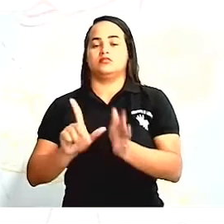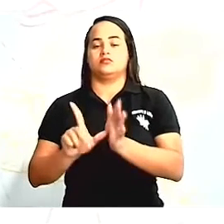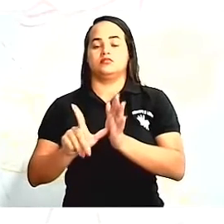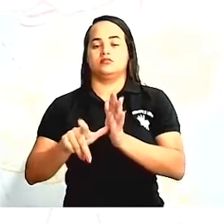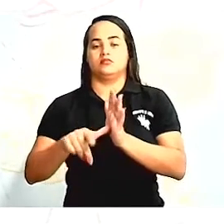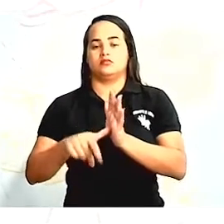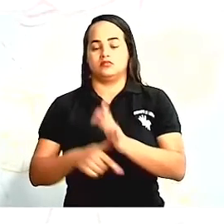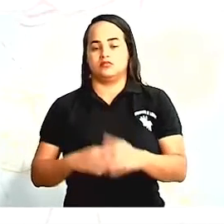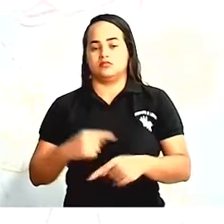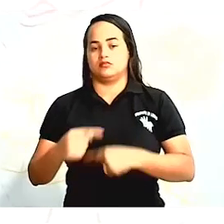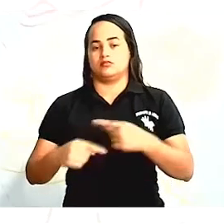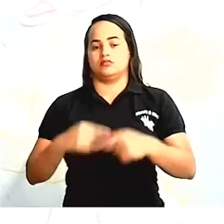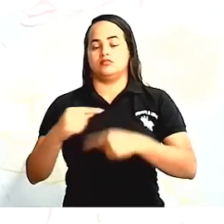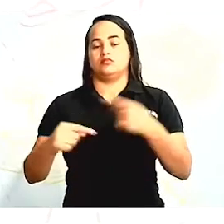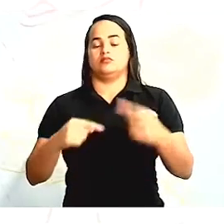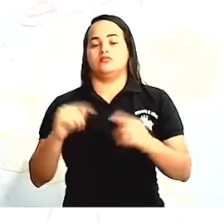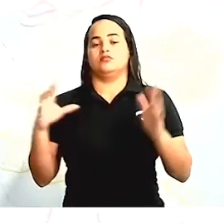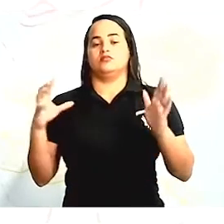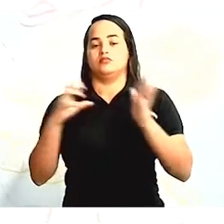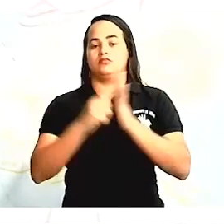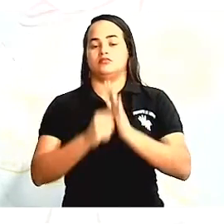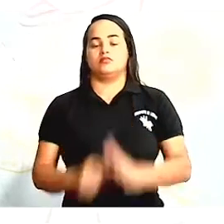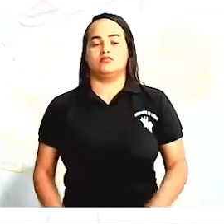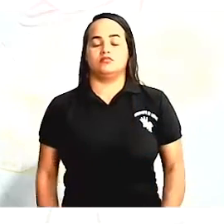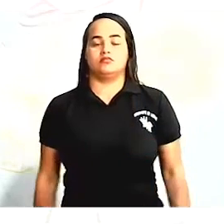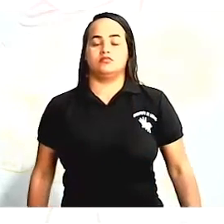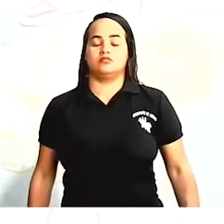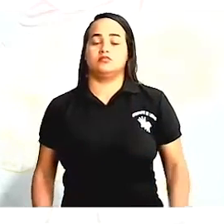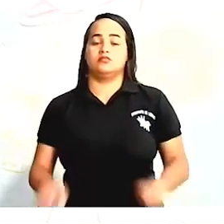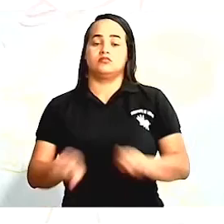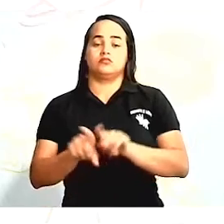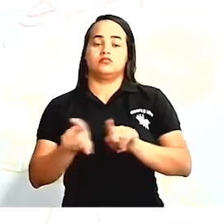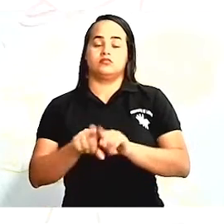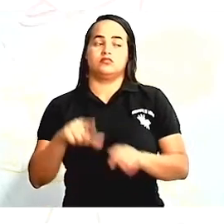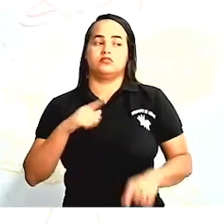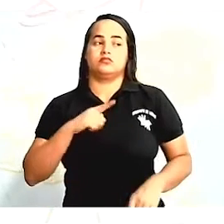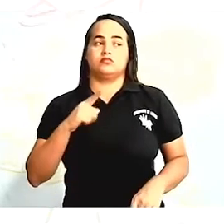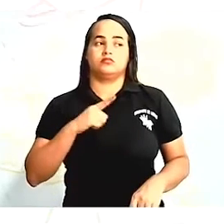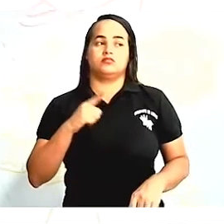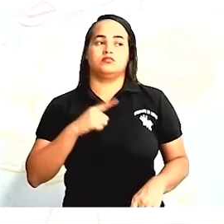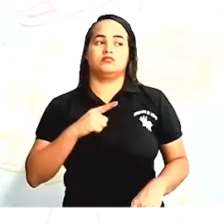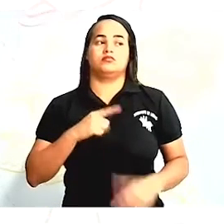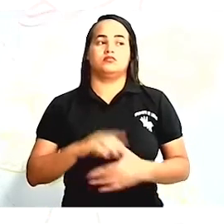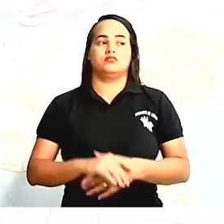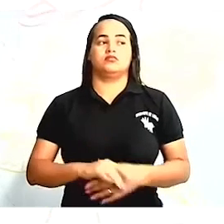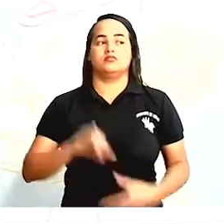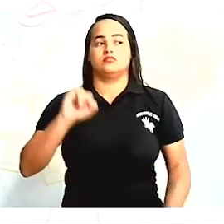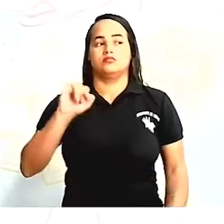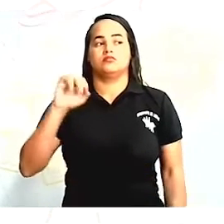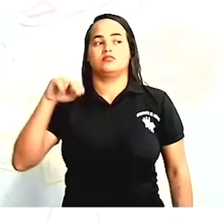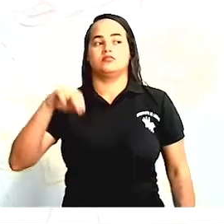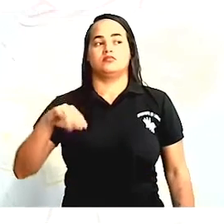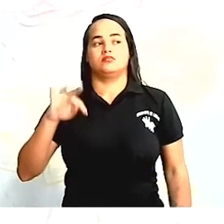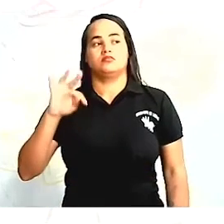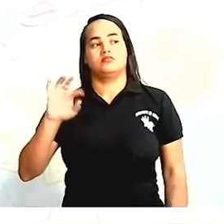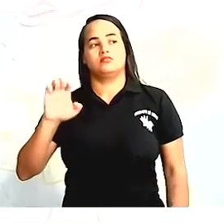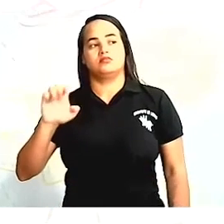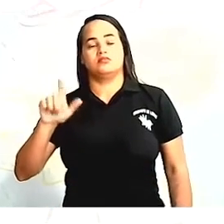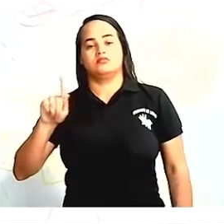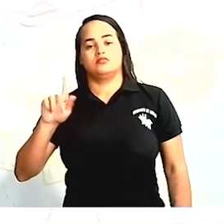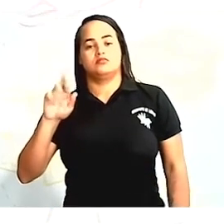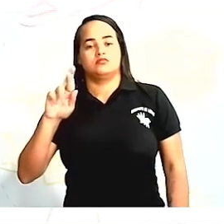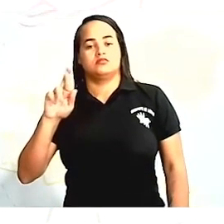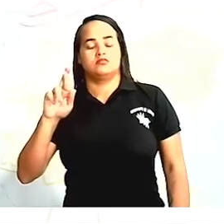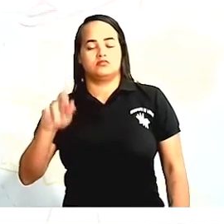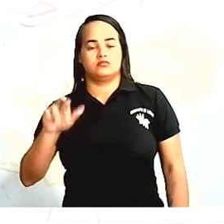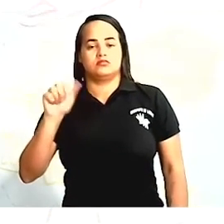o processo da HIV. E também tem o inibidor da integrase. São